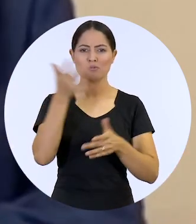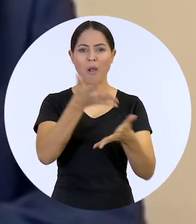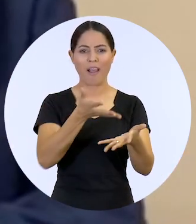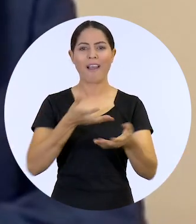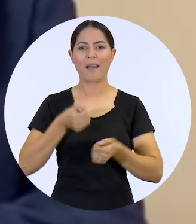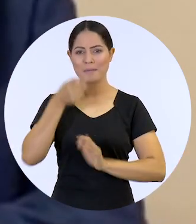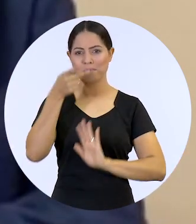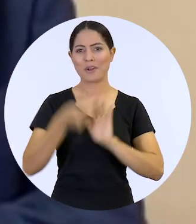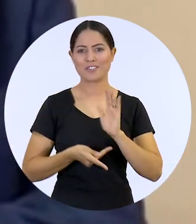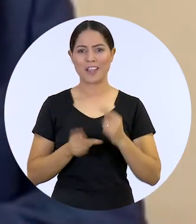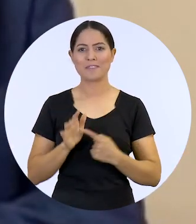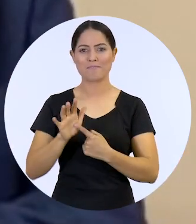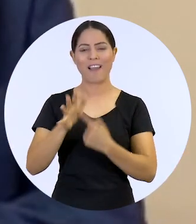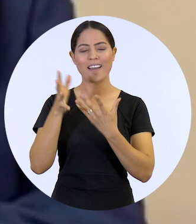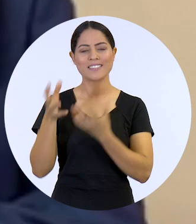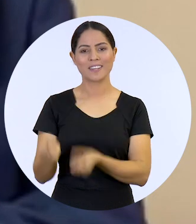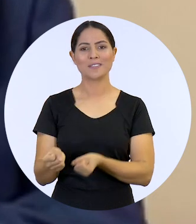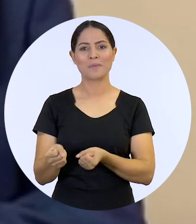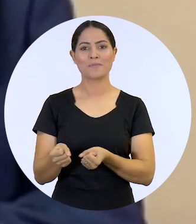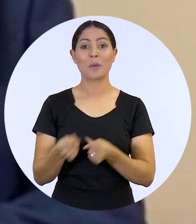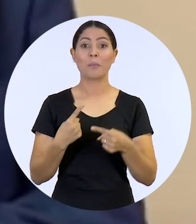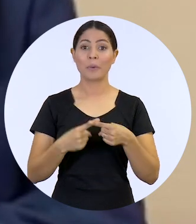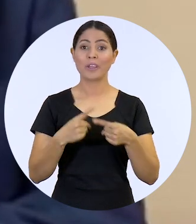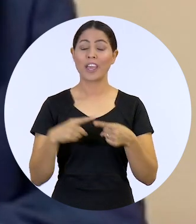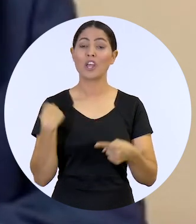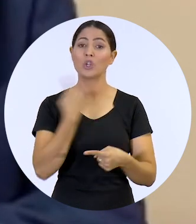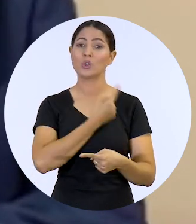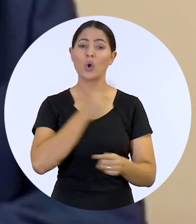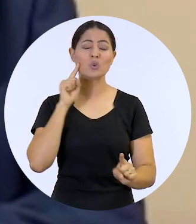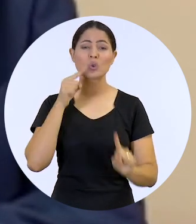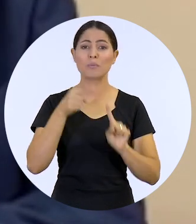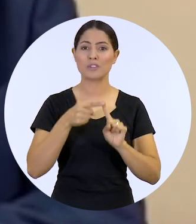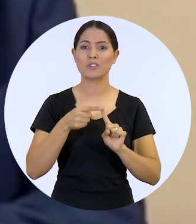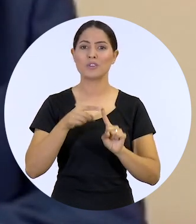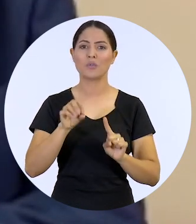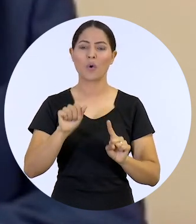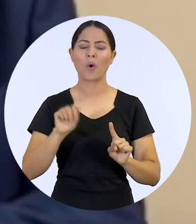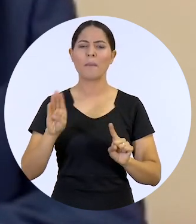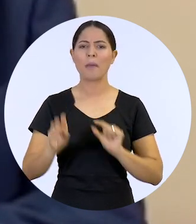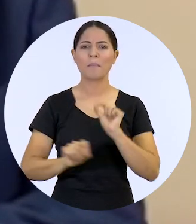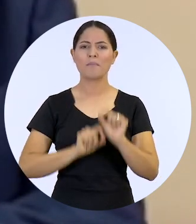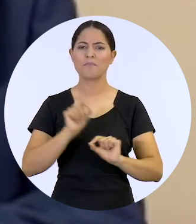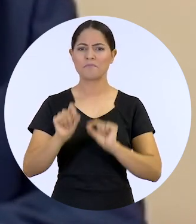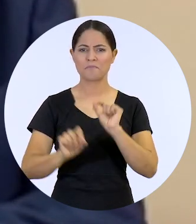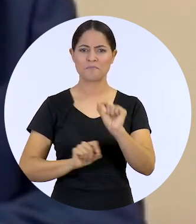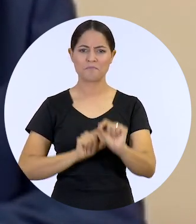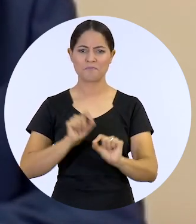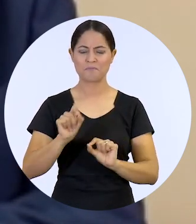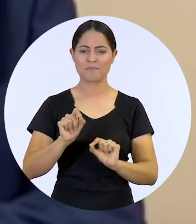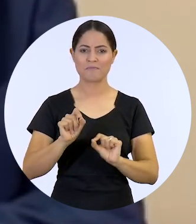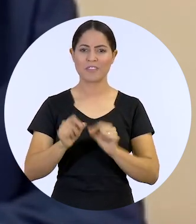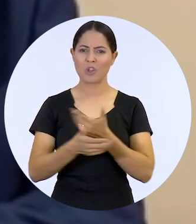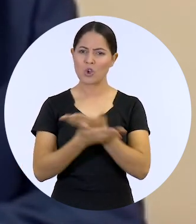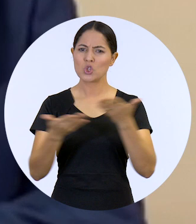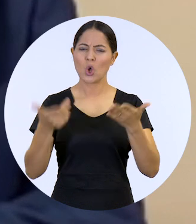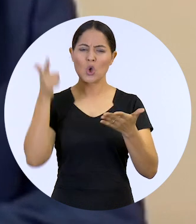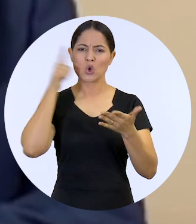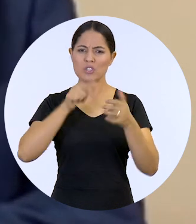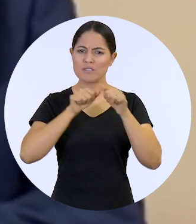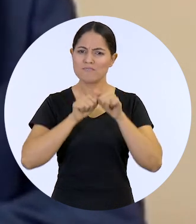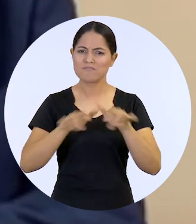ali, abraçar esse projeto para que a gente possa cumprir com essa missão da Ordem dos Advogados do Brasil, que é